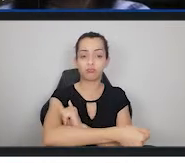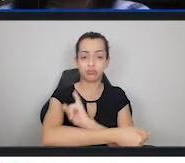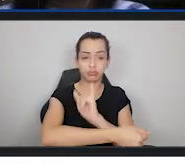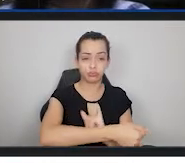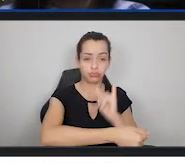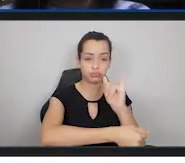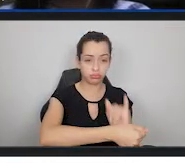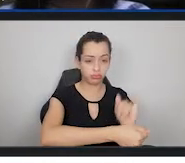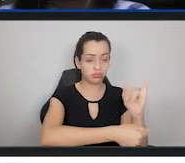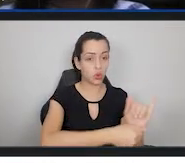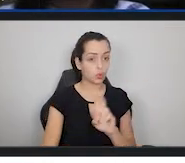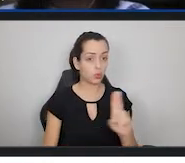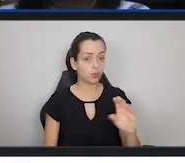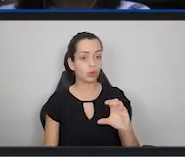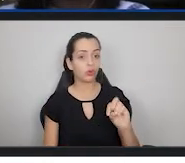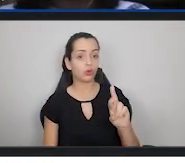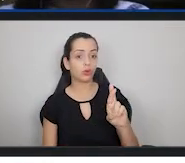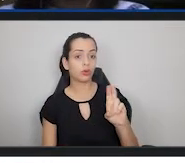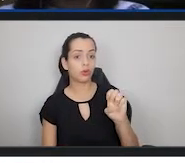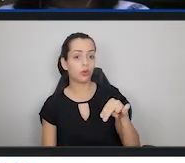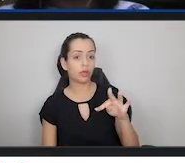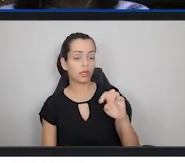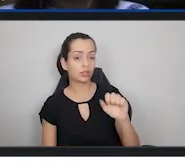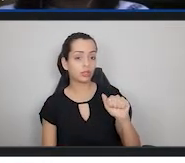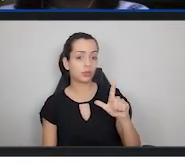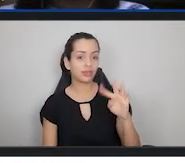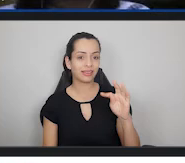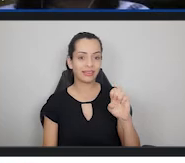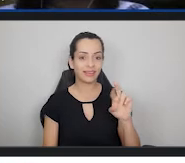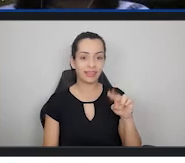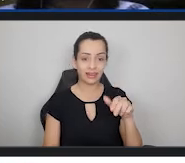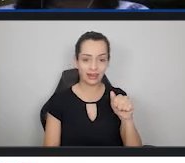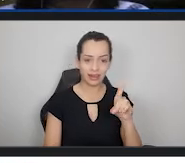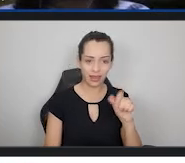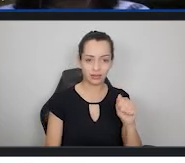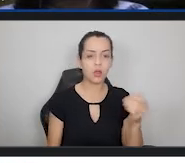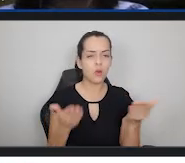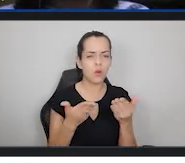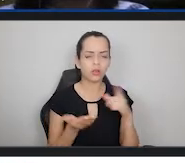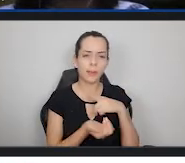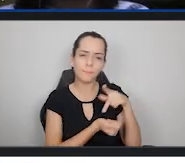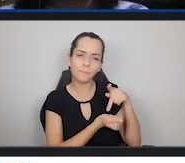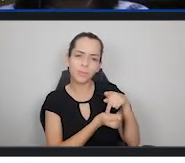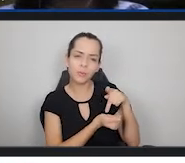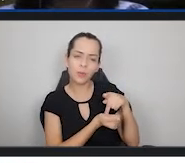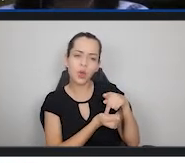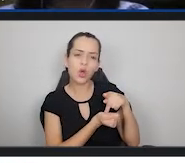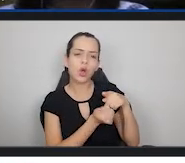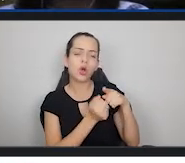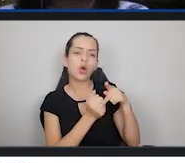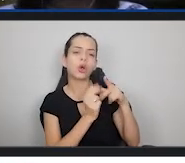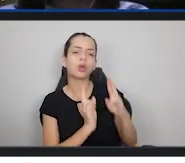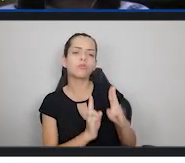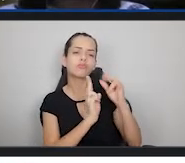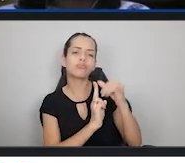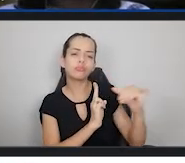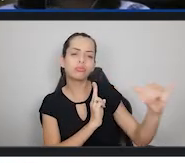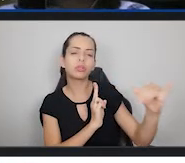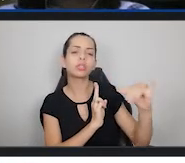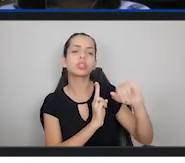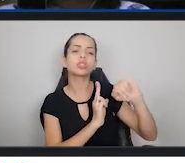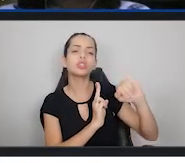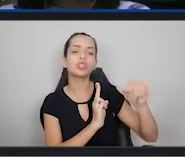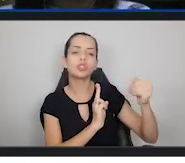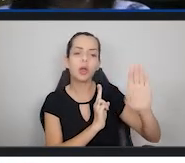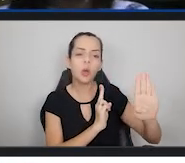tensão corrente alternada, então aqui em Minas nós temos 500 kV, inclusive agora interligando Pirapora